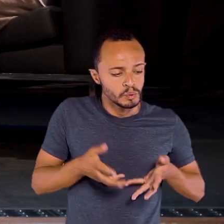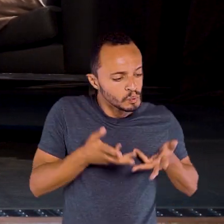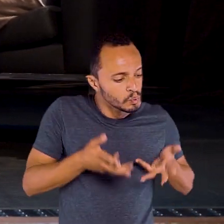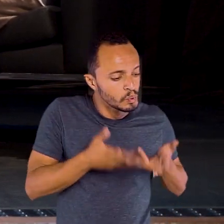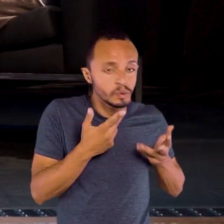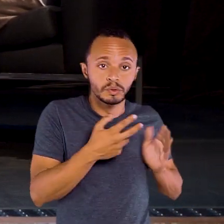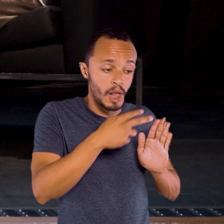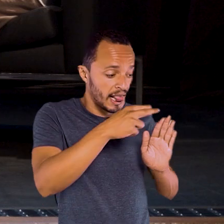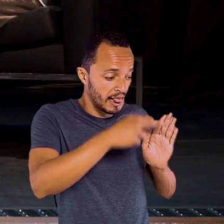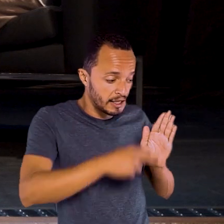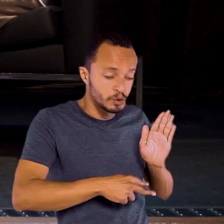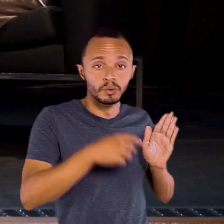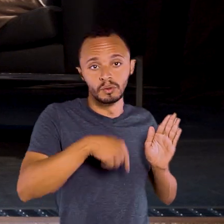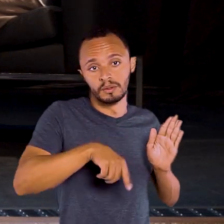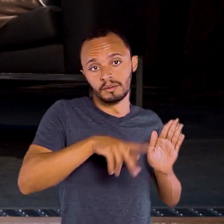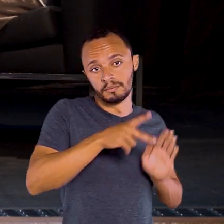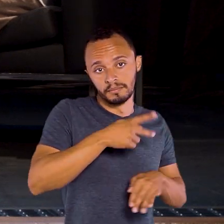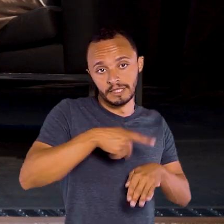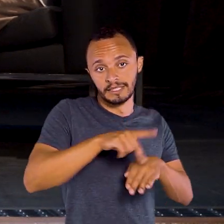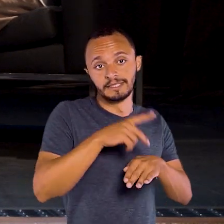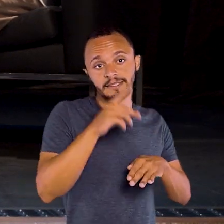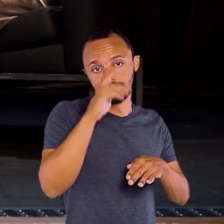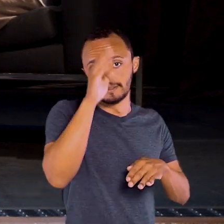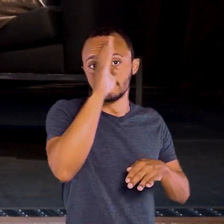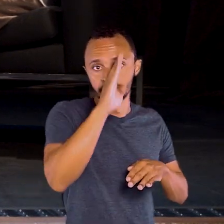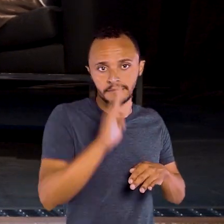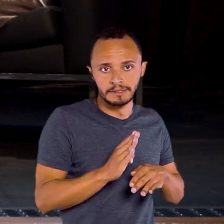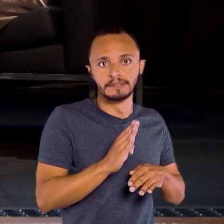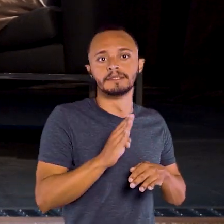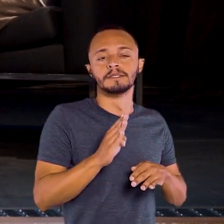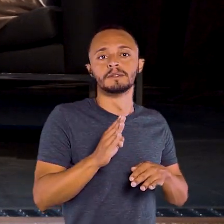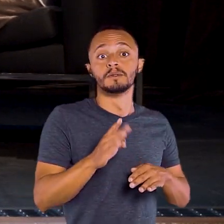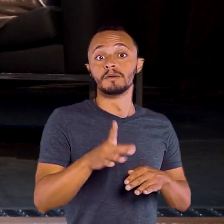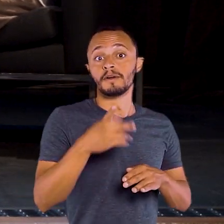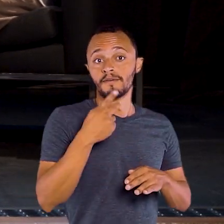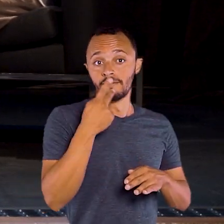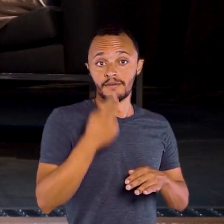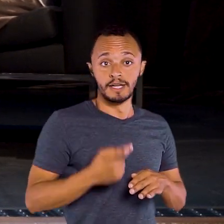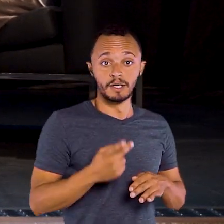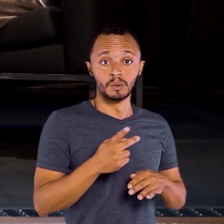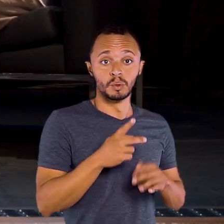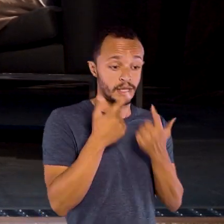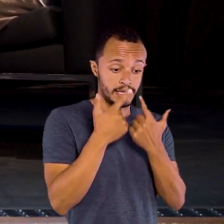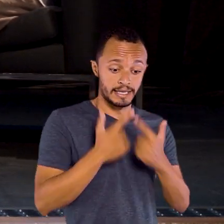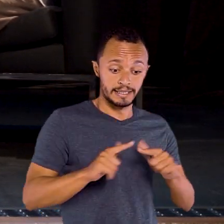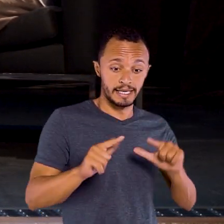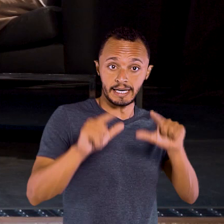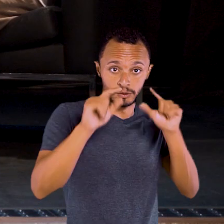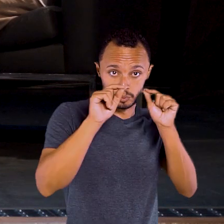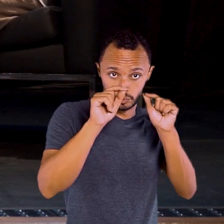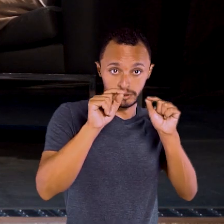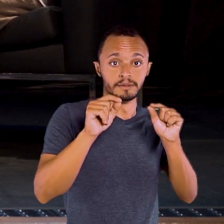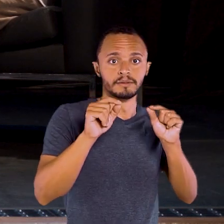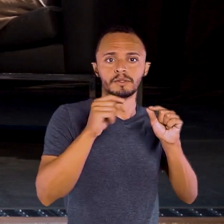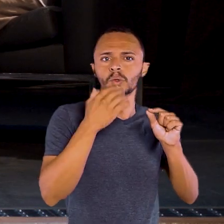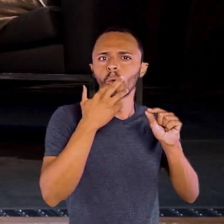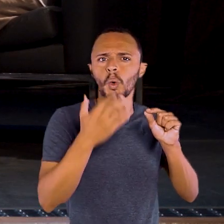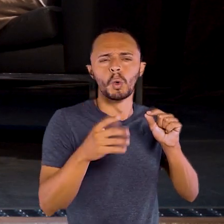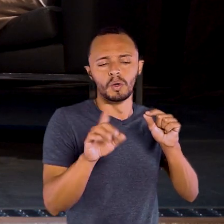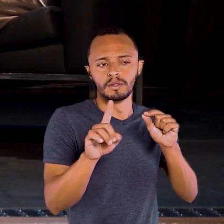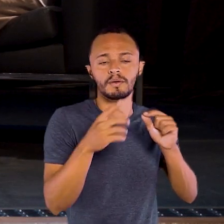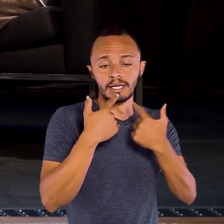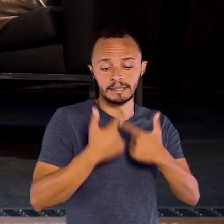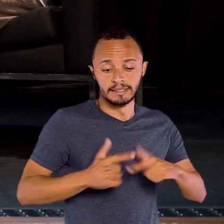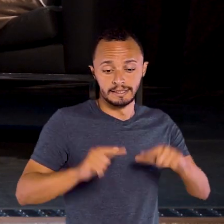autor nacional, e aí eu falo autor nacional, e aí eu falo de literatura, tá? Nem falo de cor. Então,